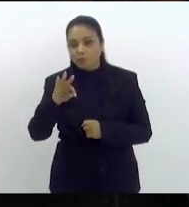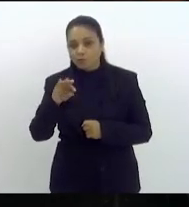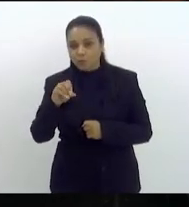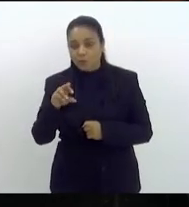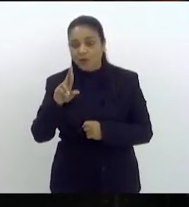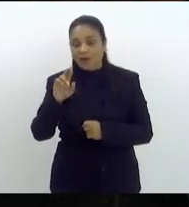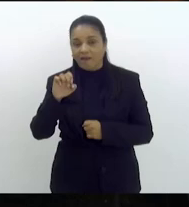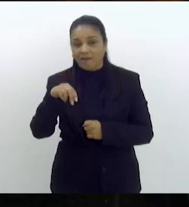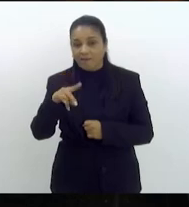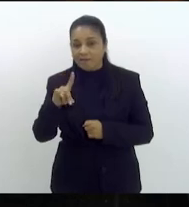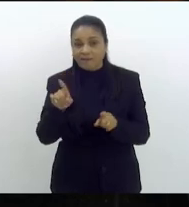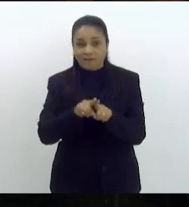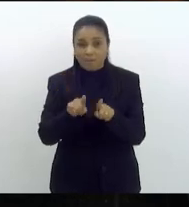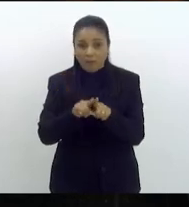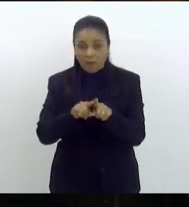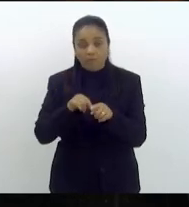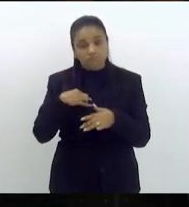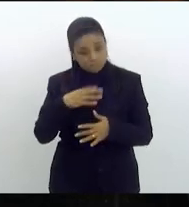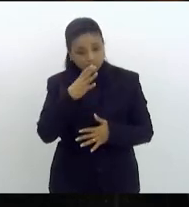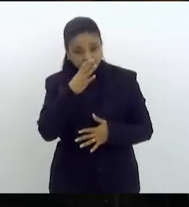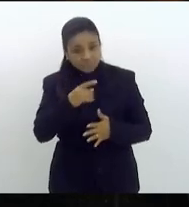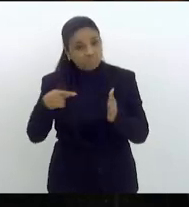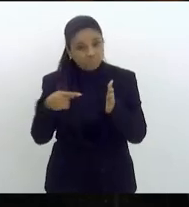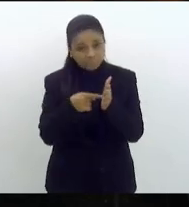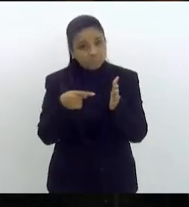denunciamos isso fortemente